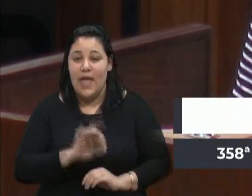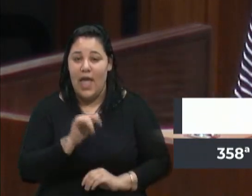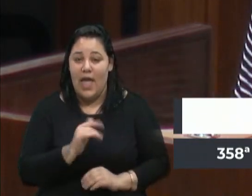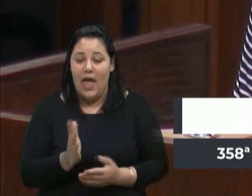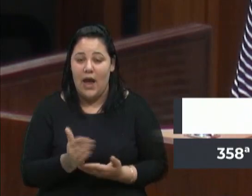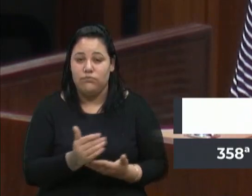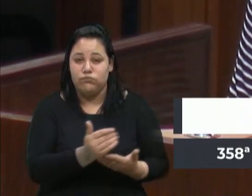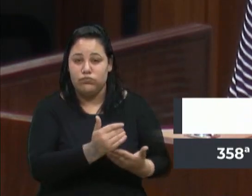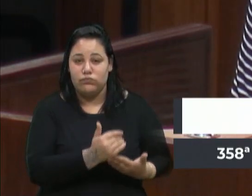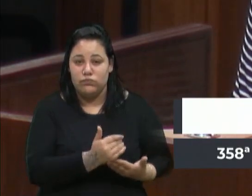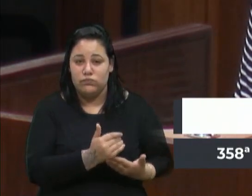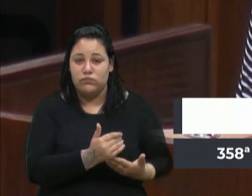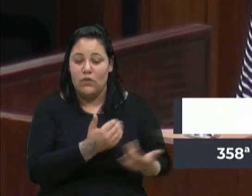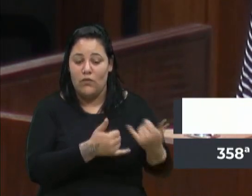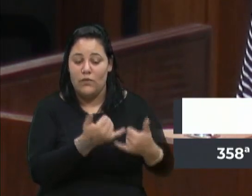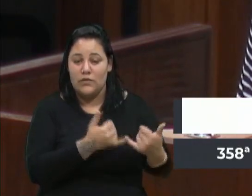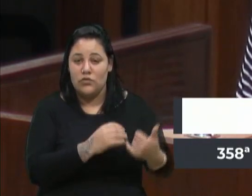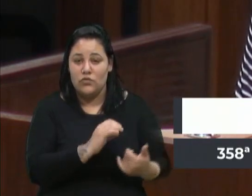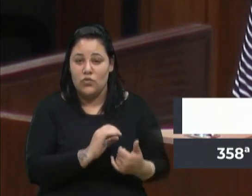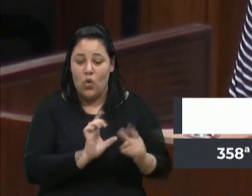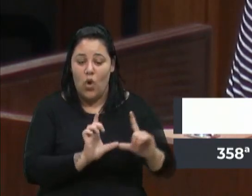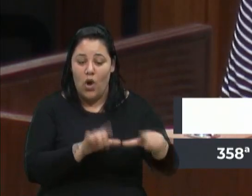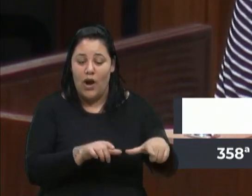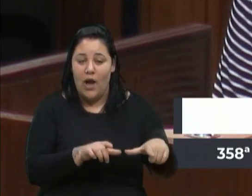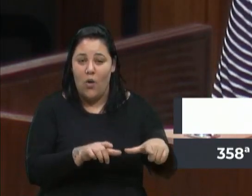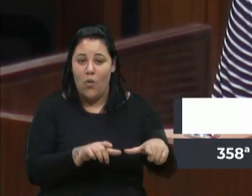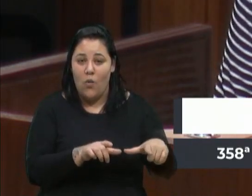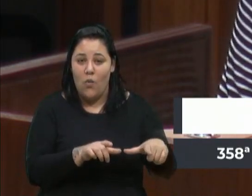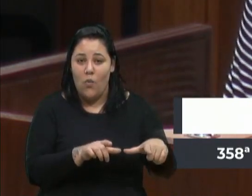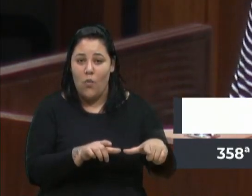do Observatório de Oncologia